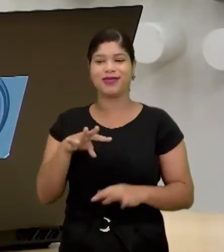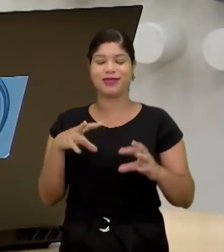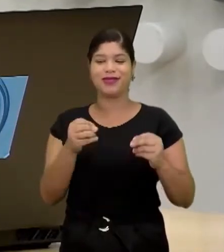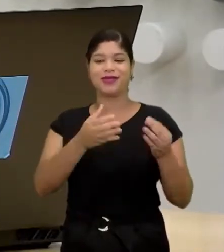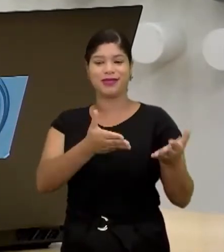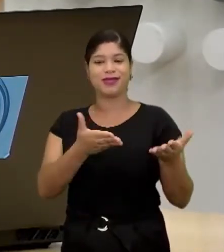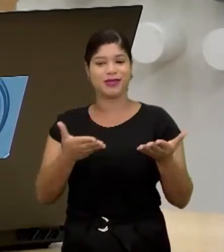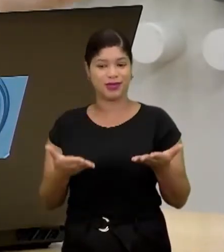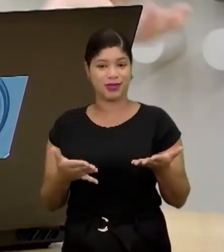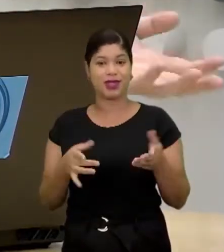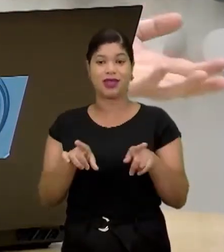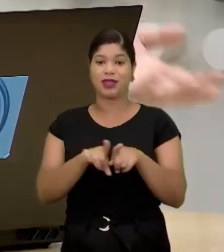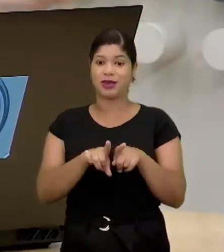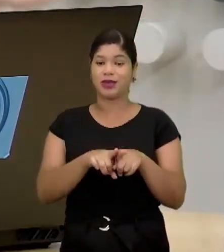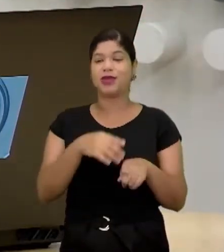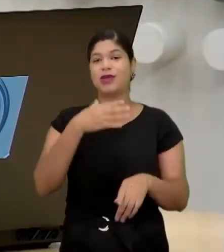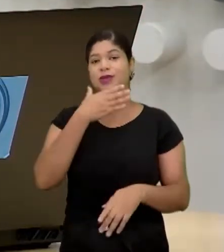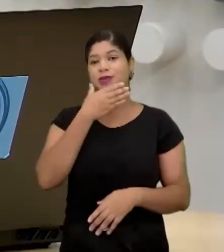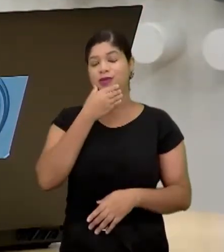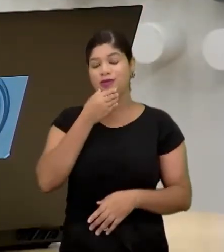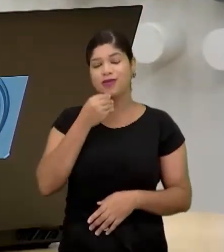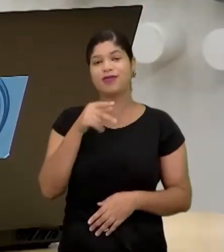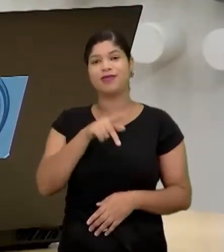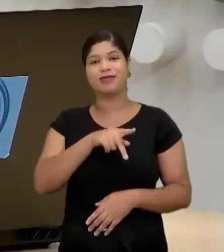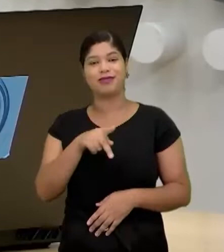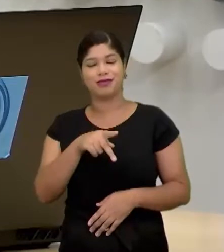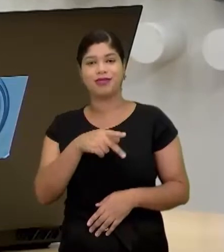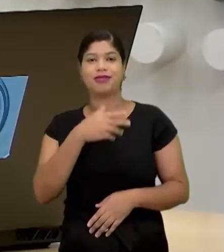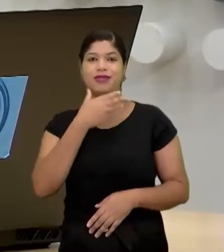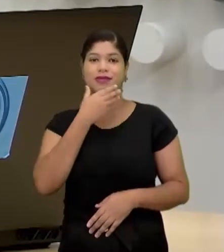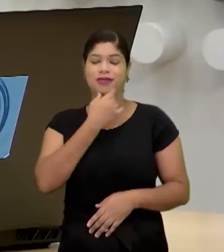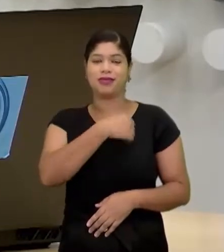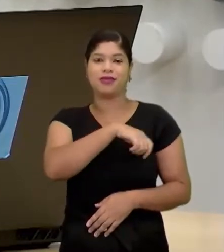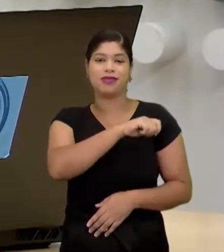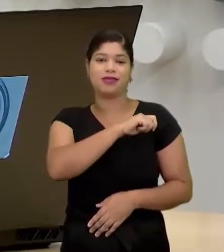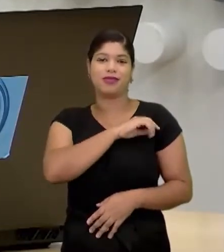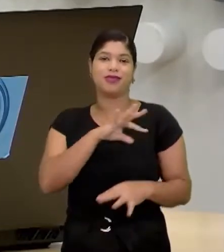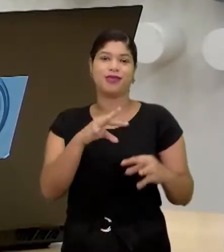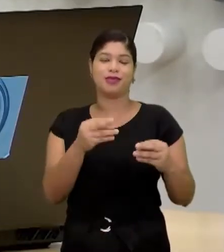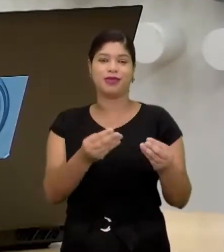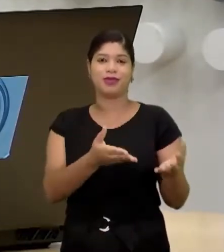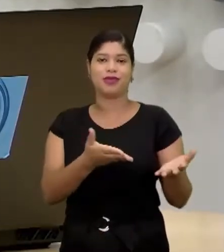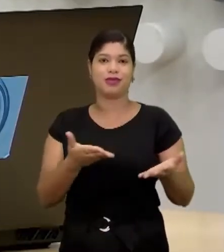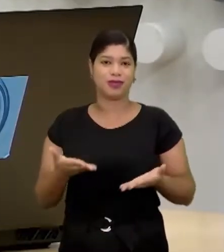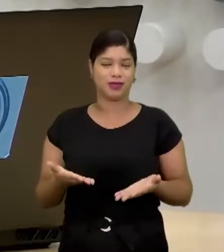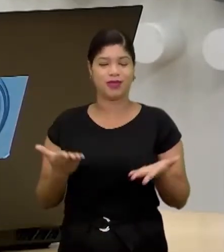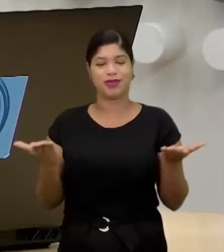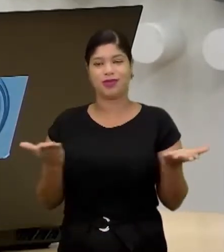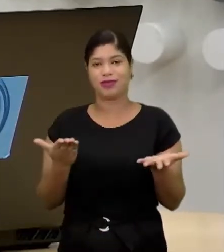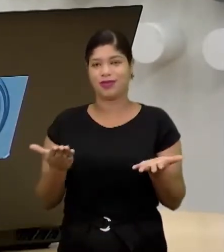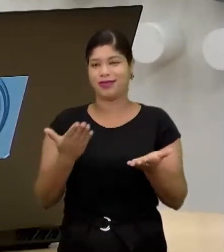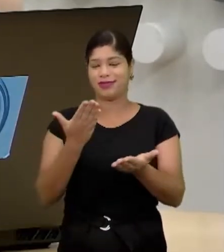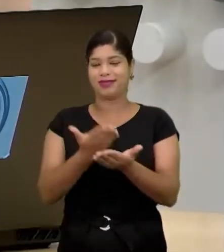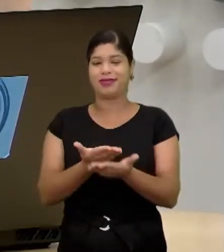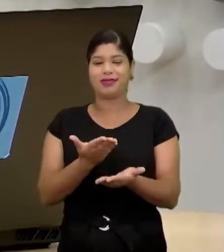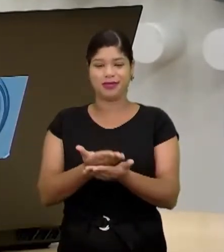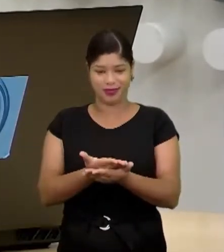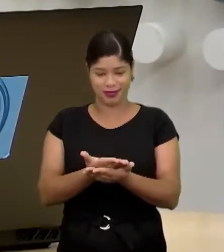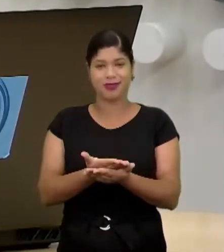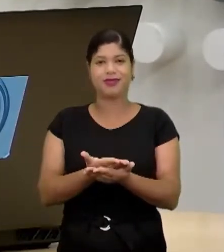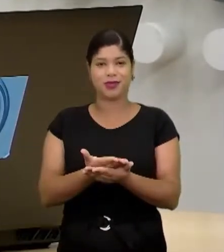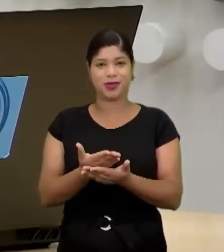muito bem-vindos os professores Os estudantes também bem-vindo descemos ao nosso encontro a nossa